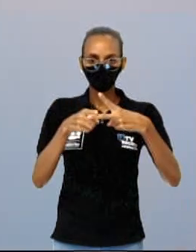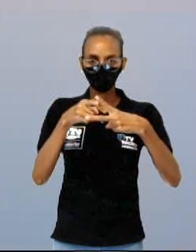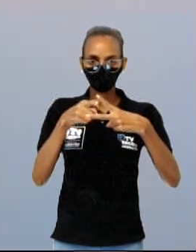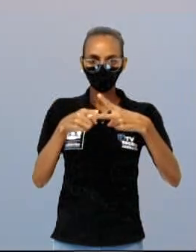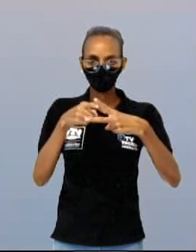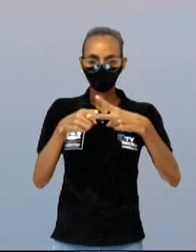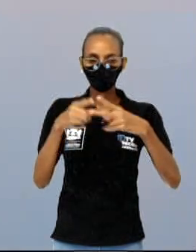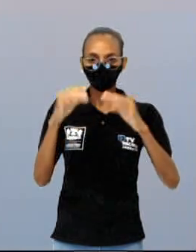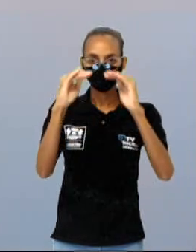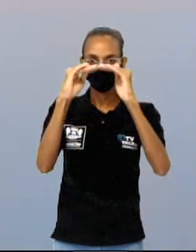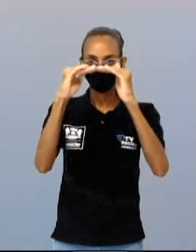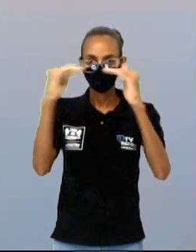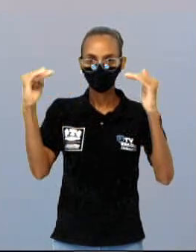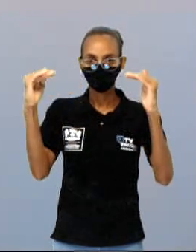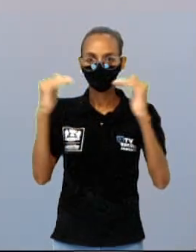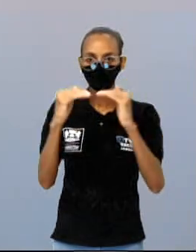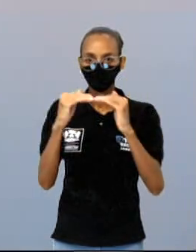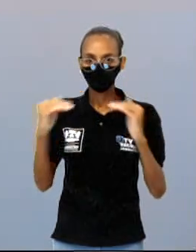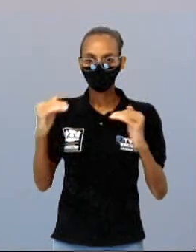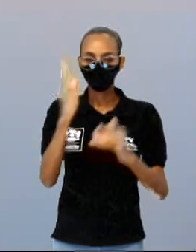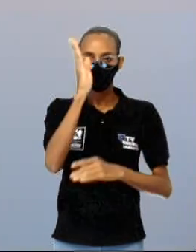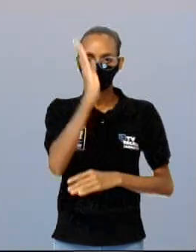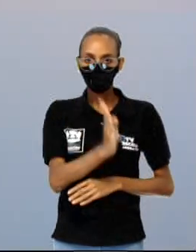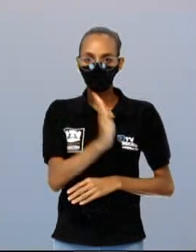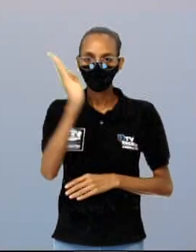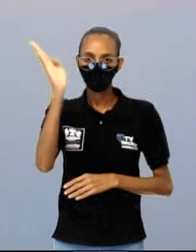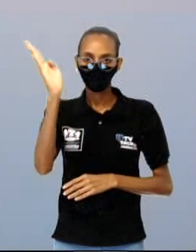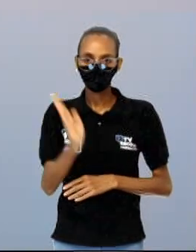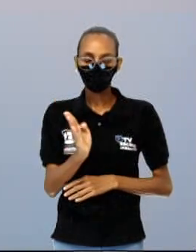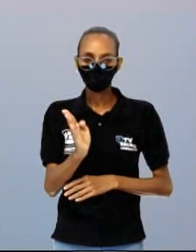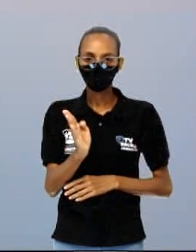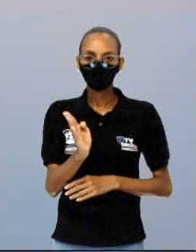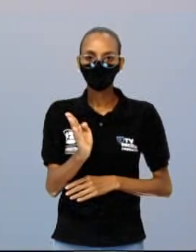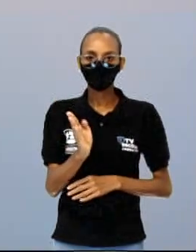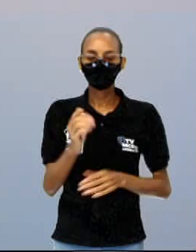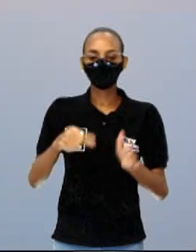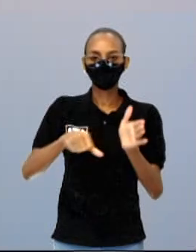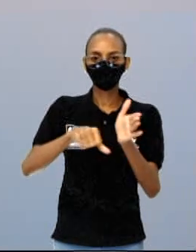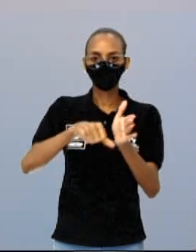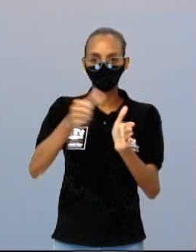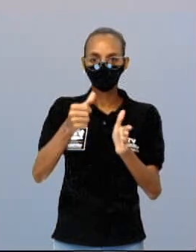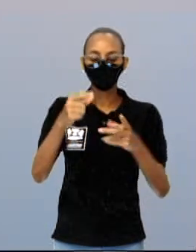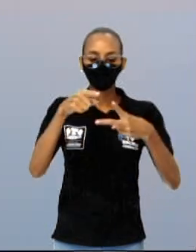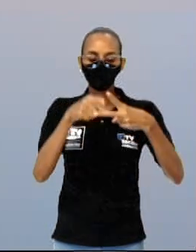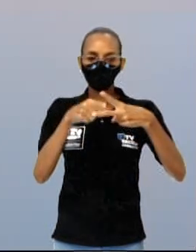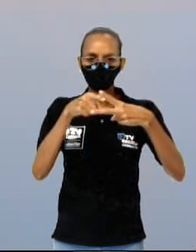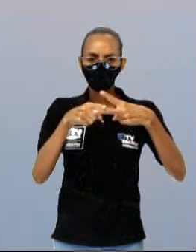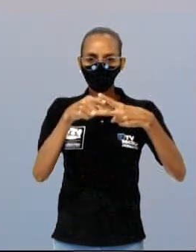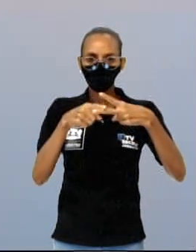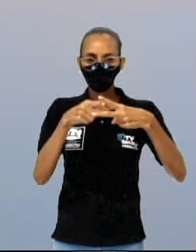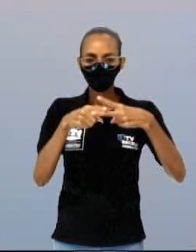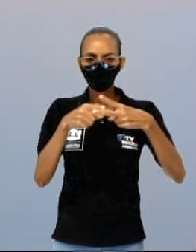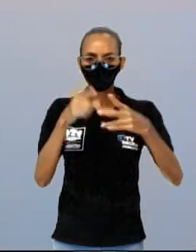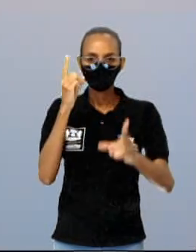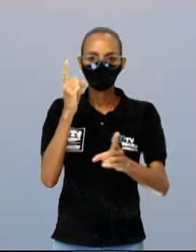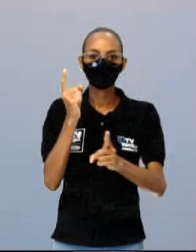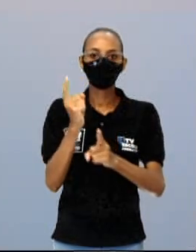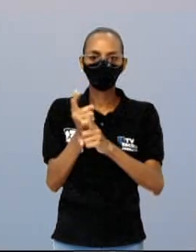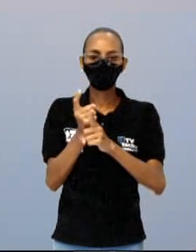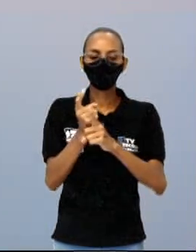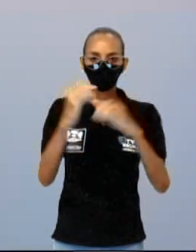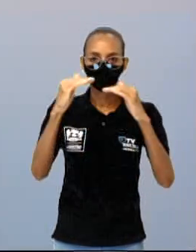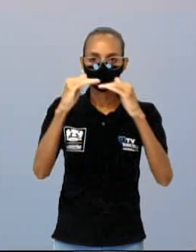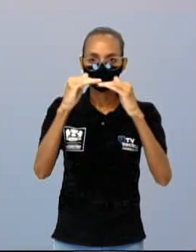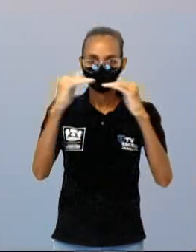por paralelas cortadas por transversais. Primeiro, ângulos correspondentes, aqueles que se encontram na